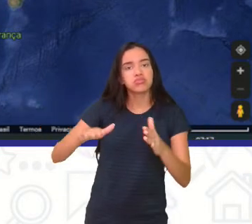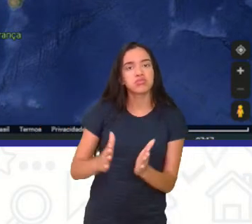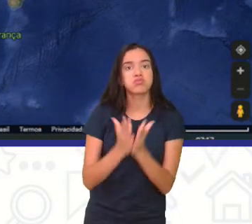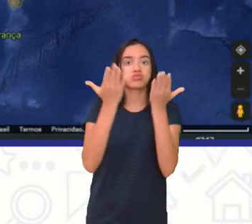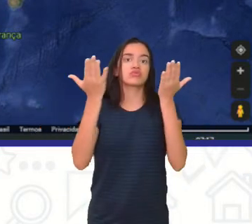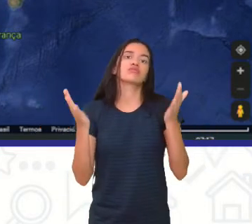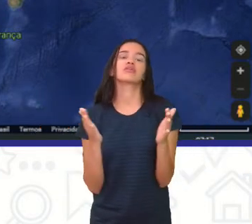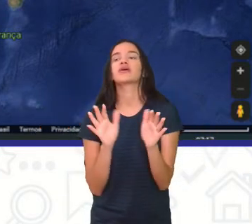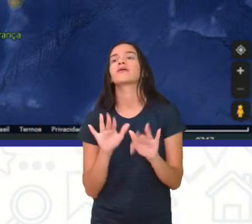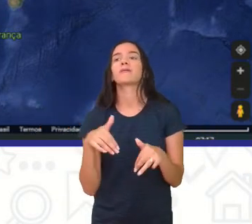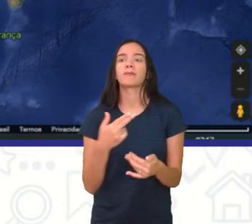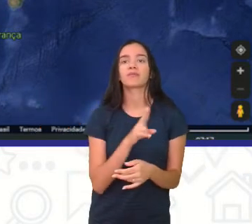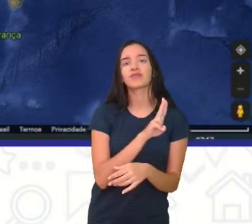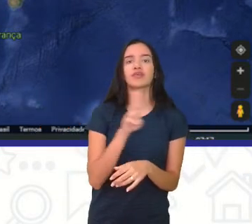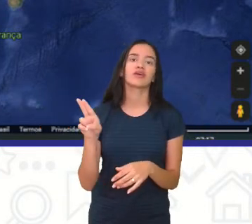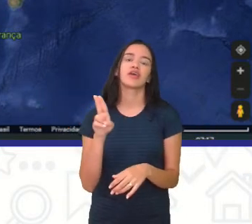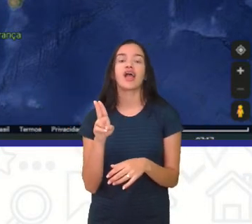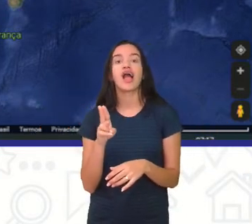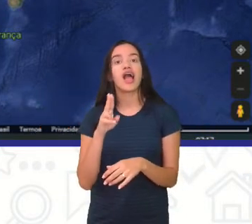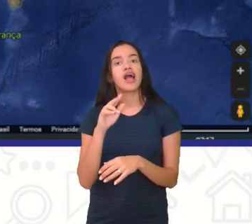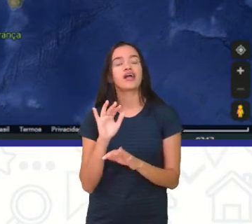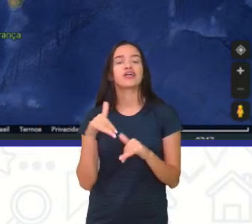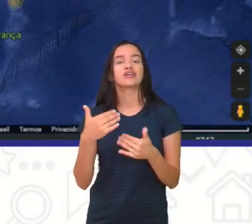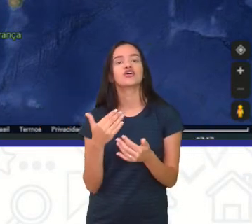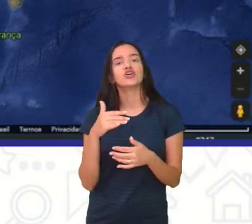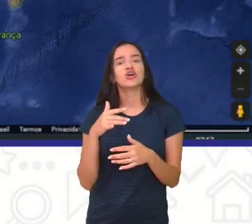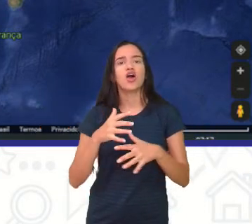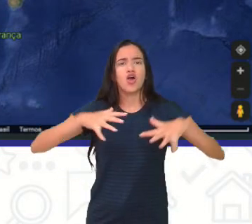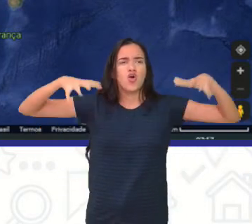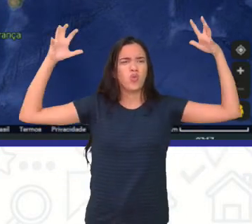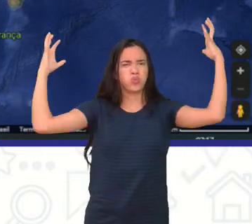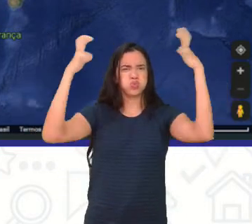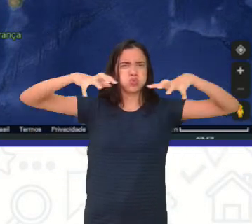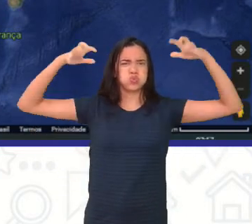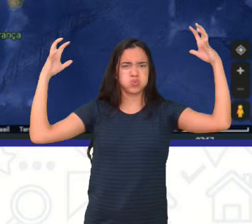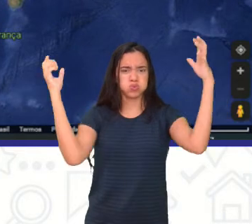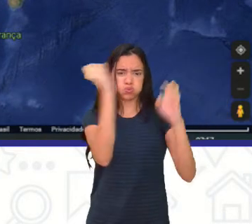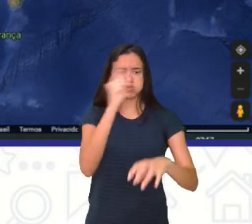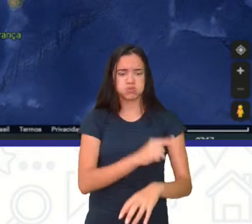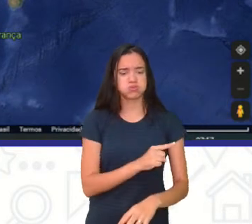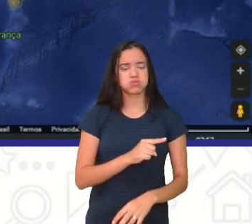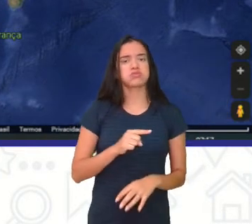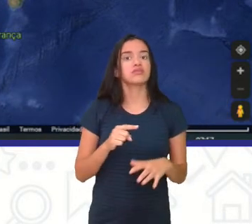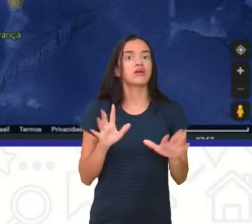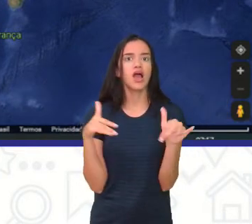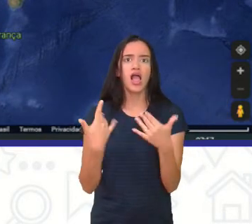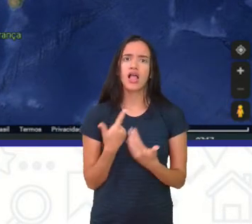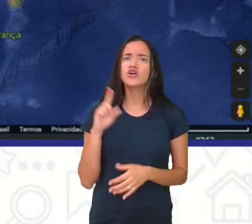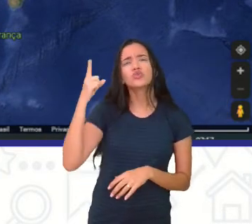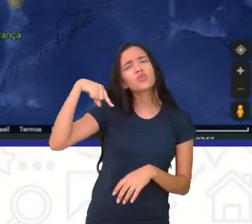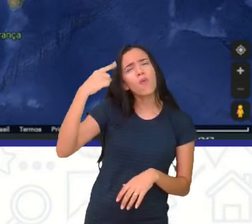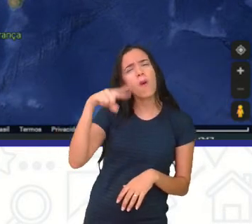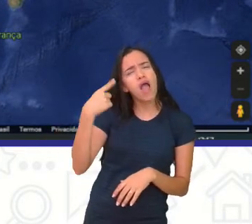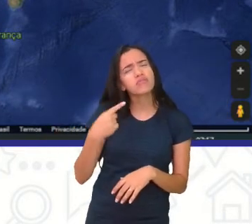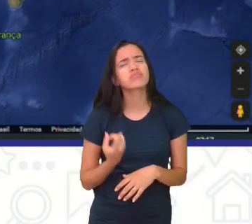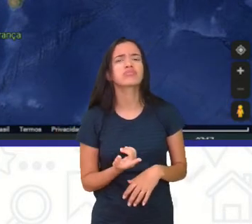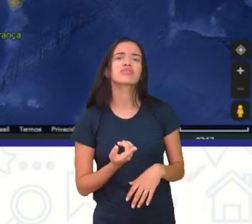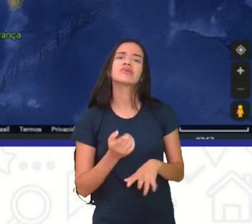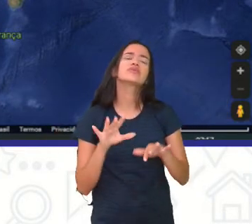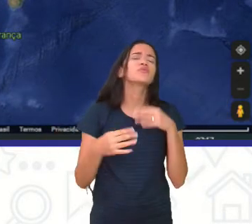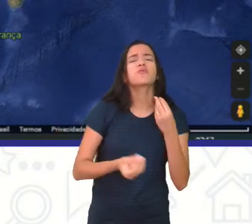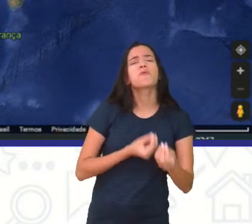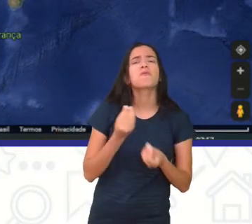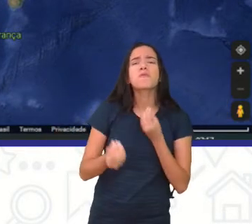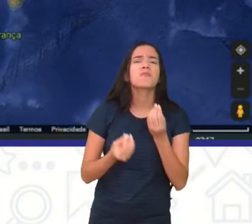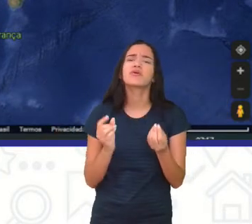lá de Cabo das Tormentas, né? Tormenta é tempestade. Aí eu falei, oxe, Caba, tu é doido de fazer um negócio desse. Como